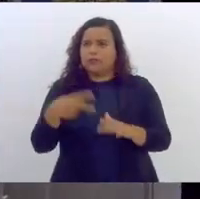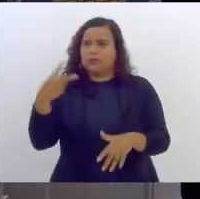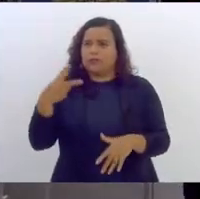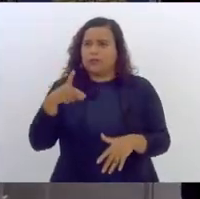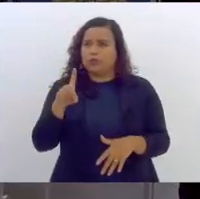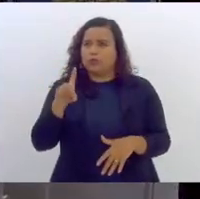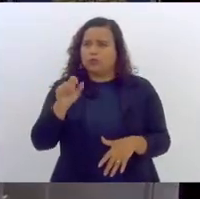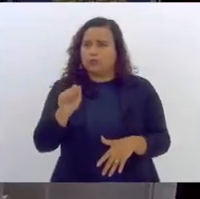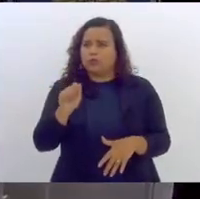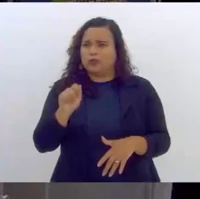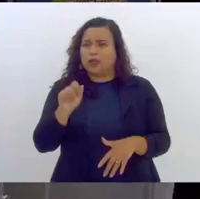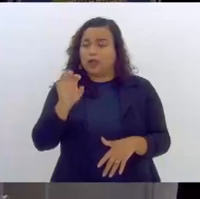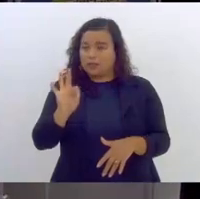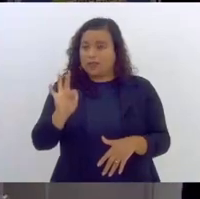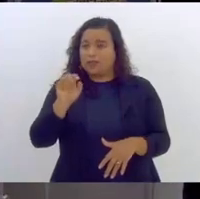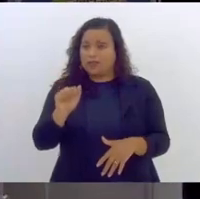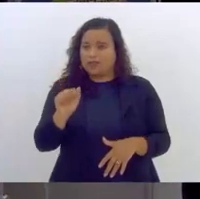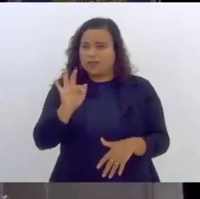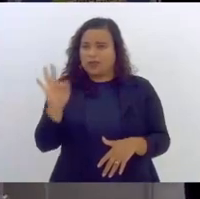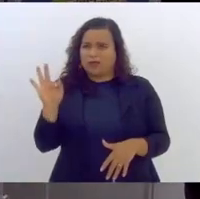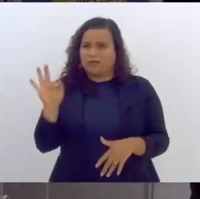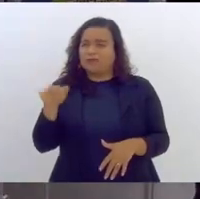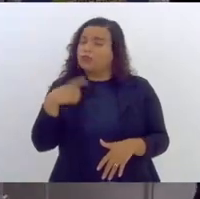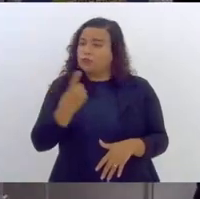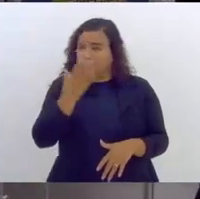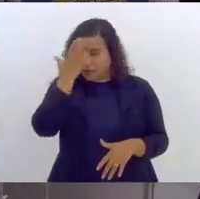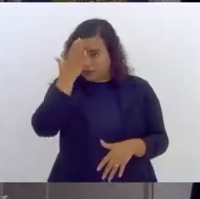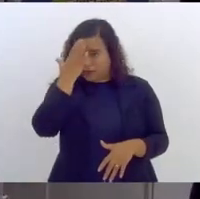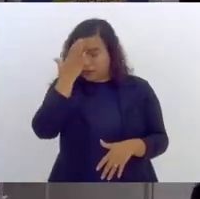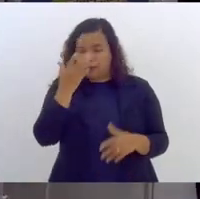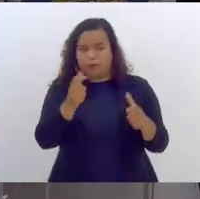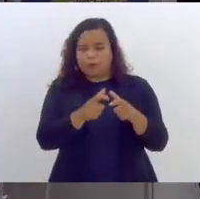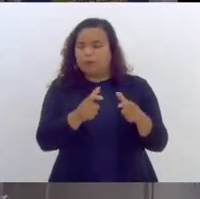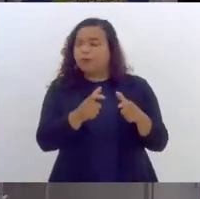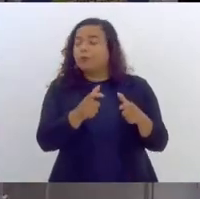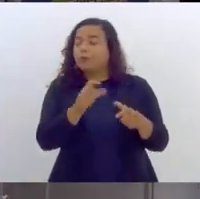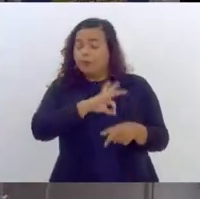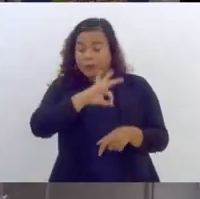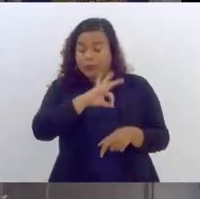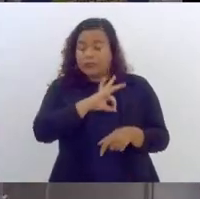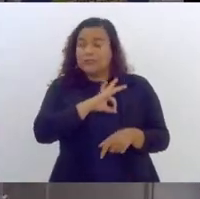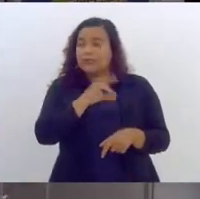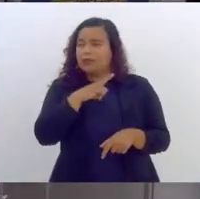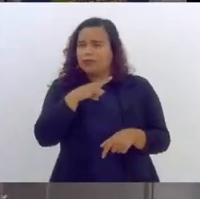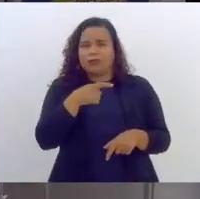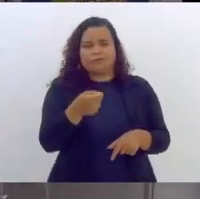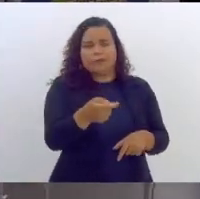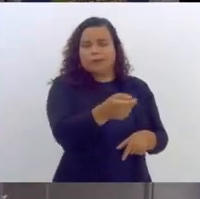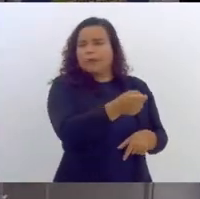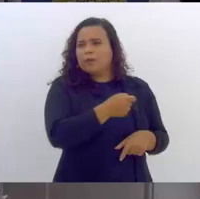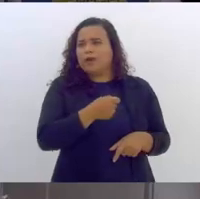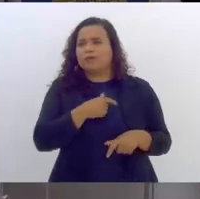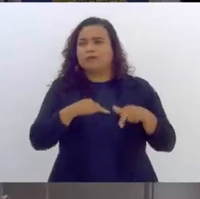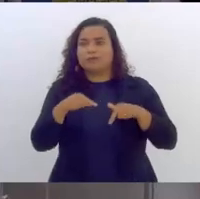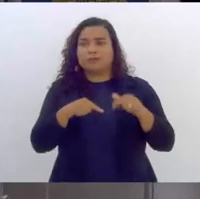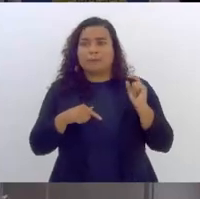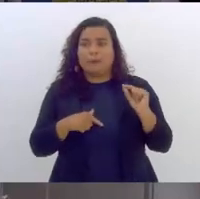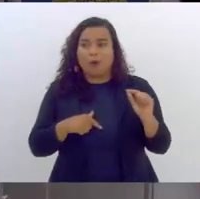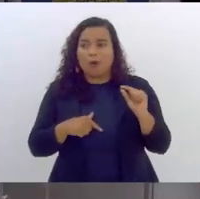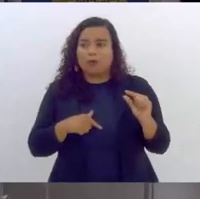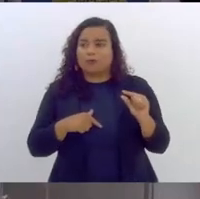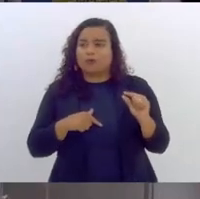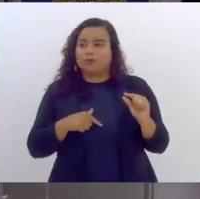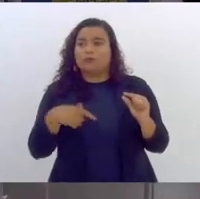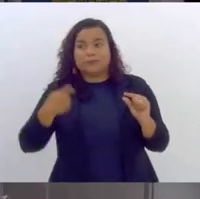então nós sabemos que a polícia civil tem um déficit muito grande ela trabalha com efetivo muito a quem